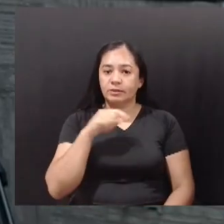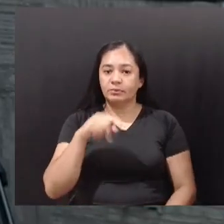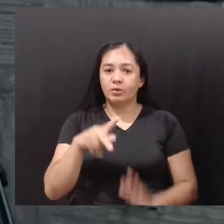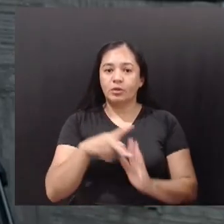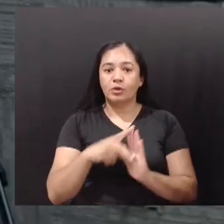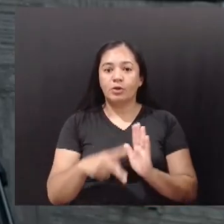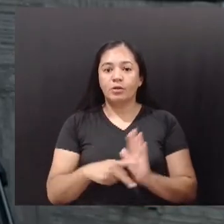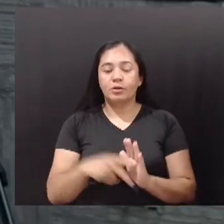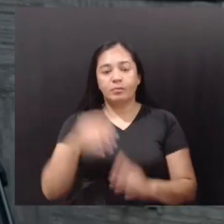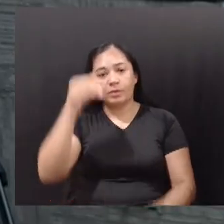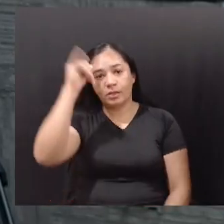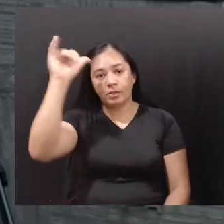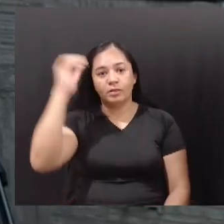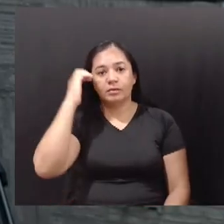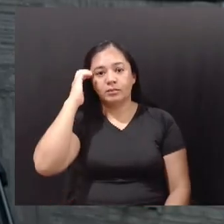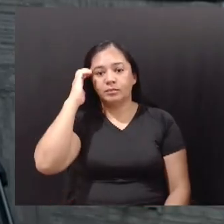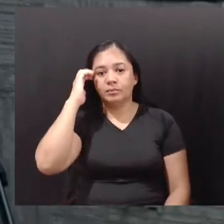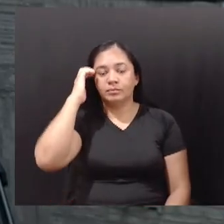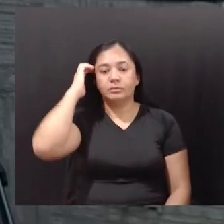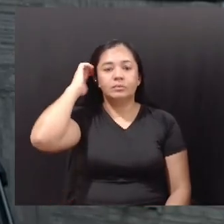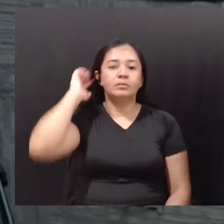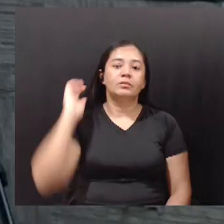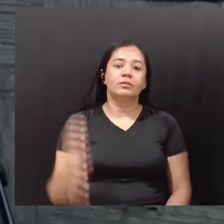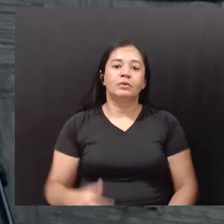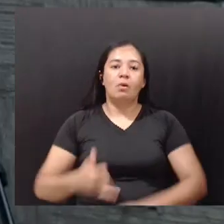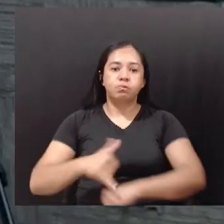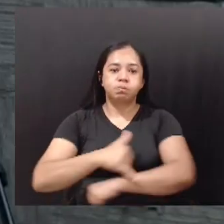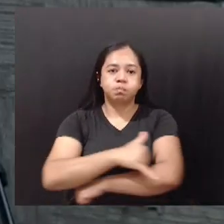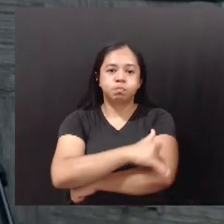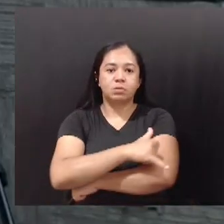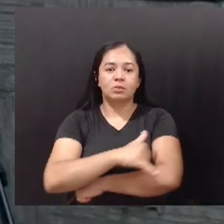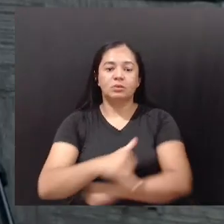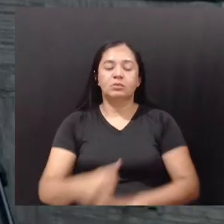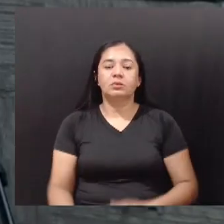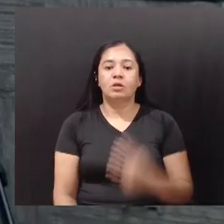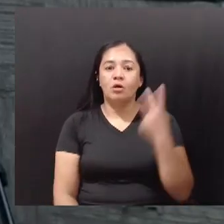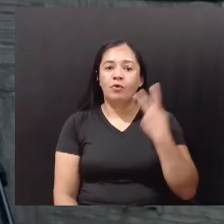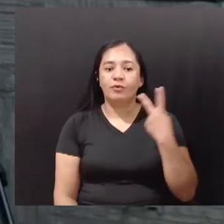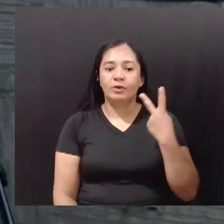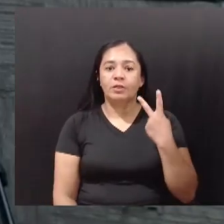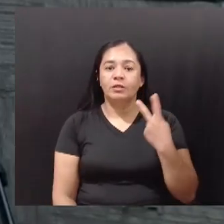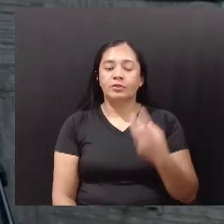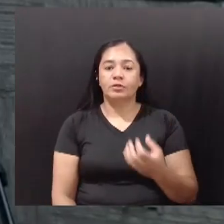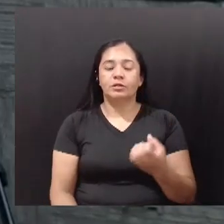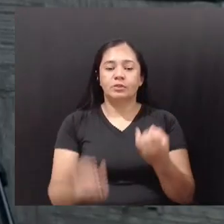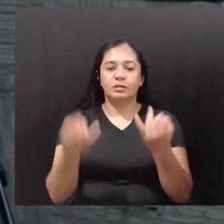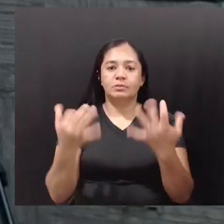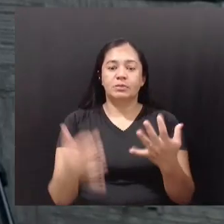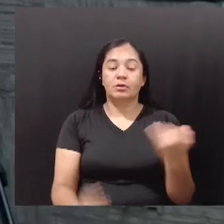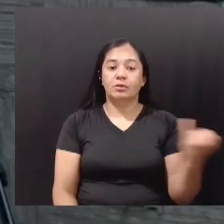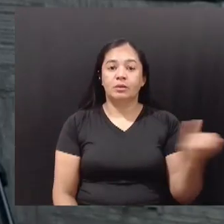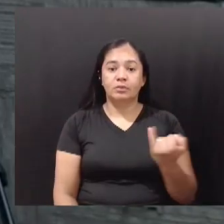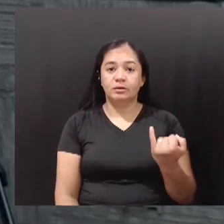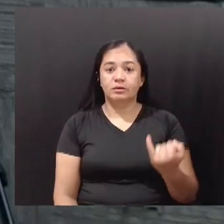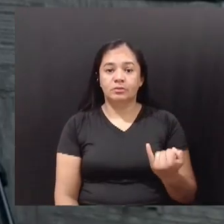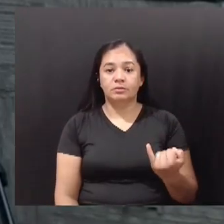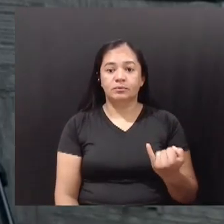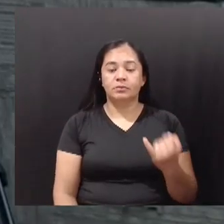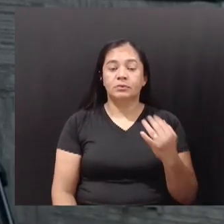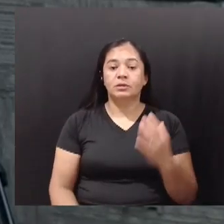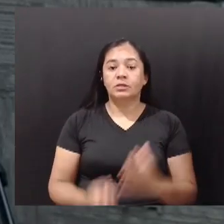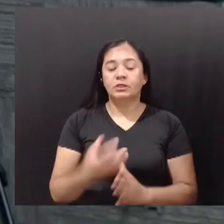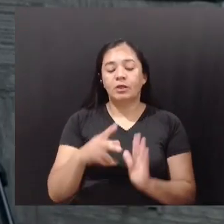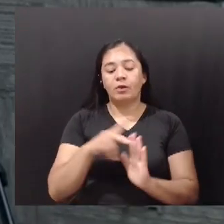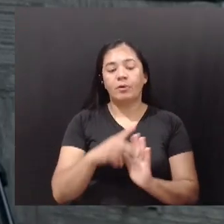Prevenção e Combate à Obesidade. O vereador Igor Diego comentou sobre a importância da criação desse programa na